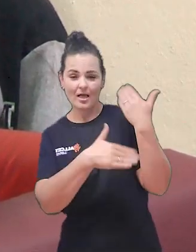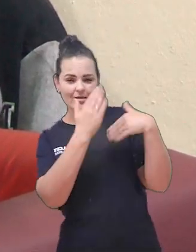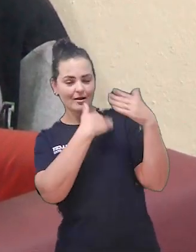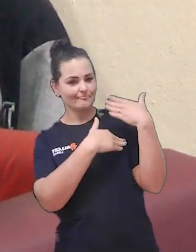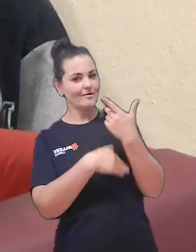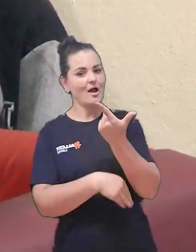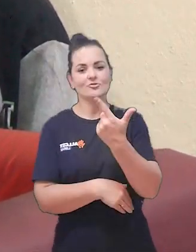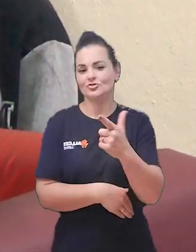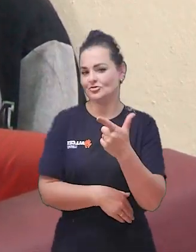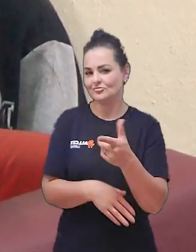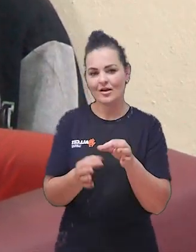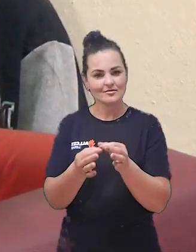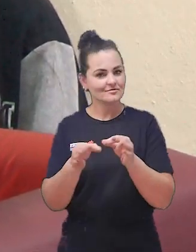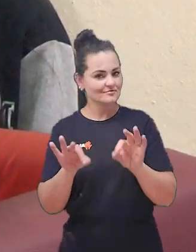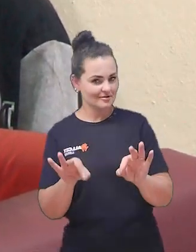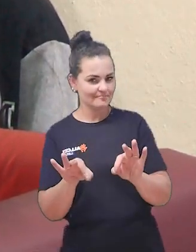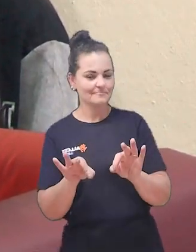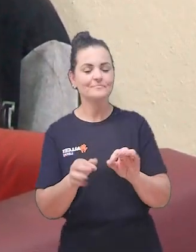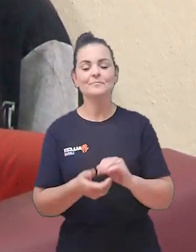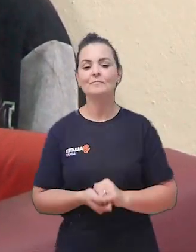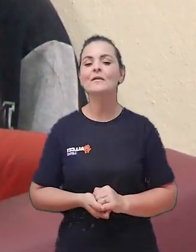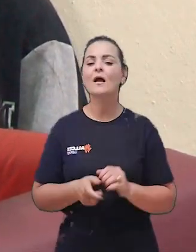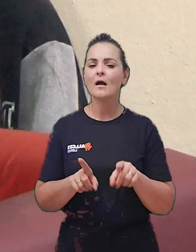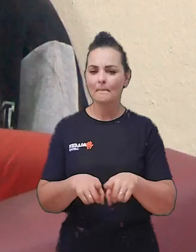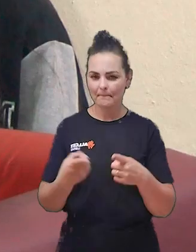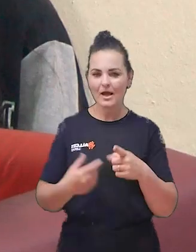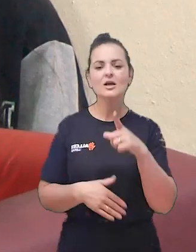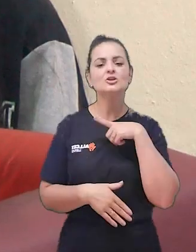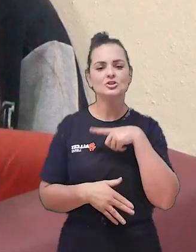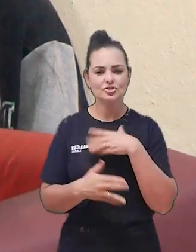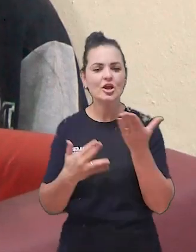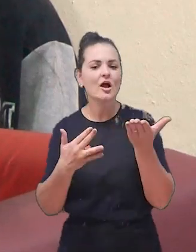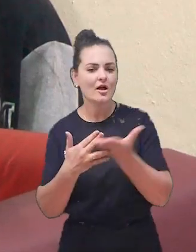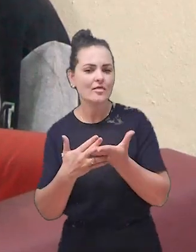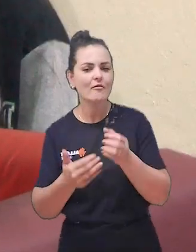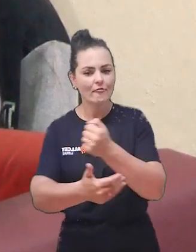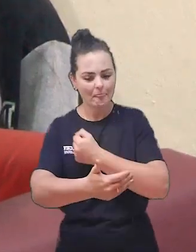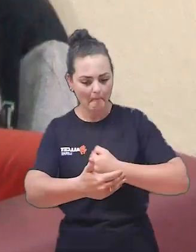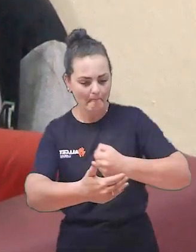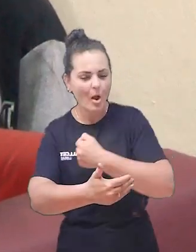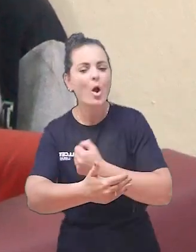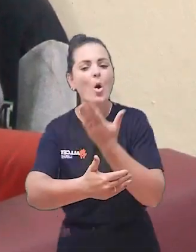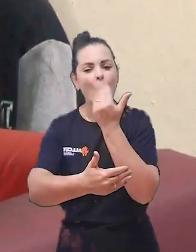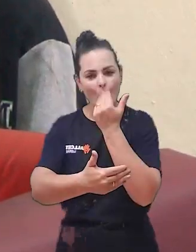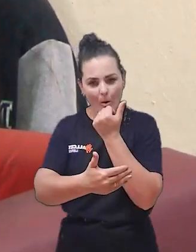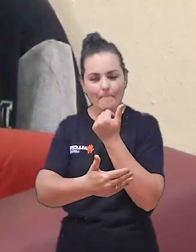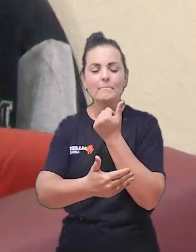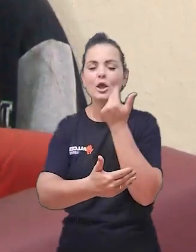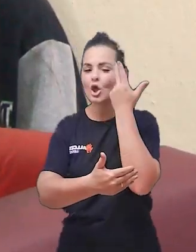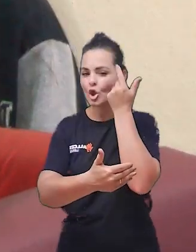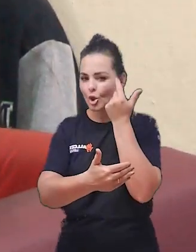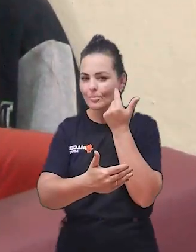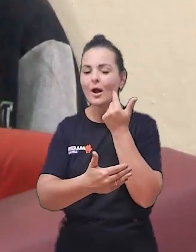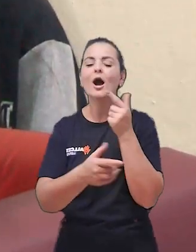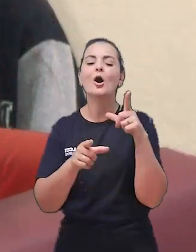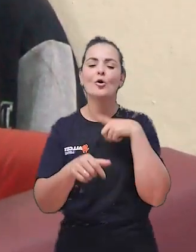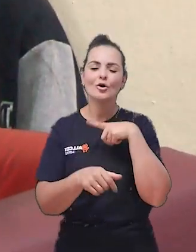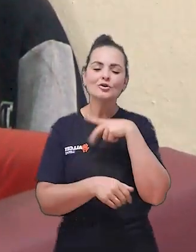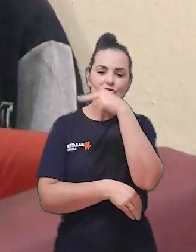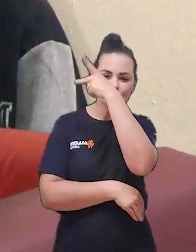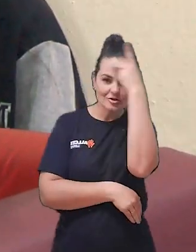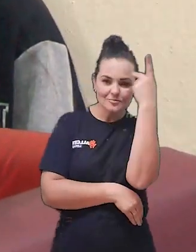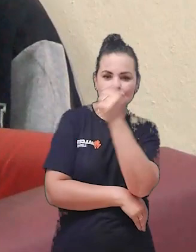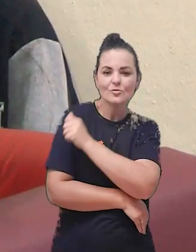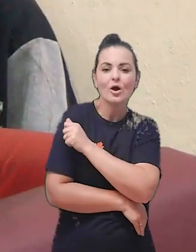benefício. Tínhamos merenda, claro, que a gente esperava pela merenda, outros levavam de casa uma fatia de pão mais ou menos dessa grossura,